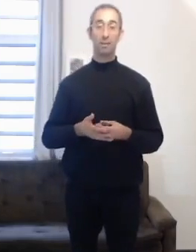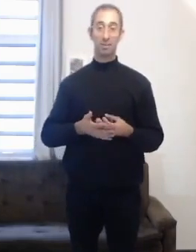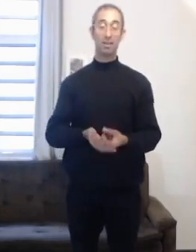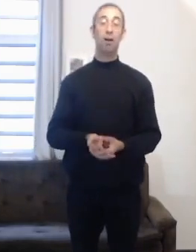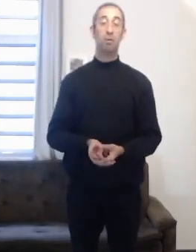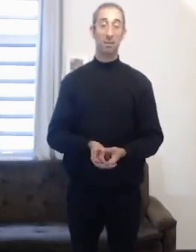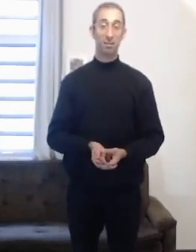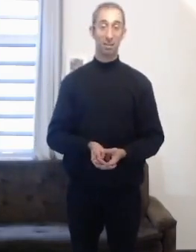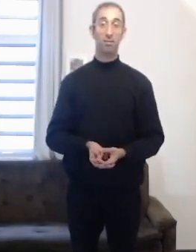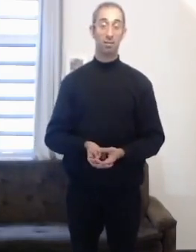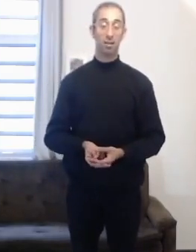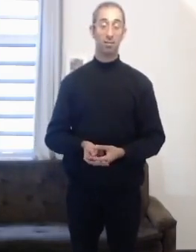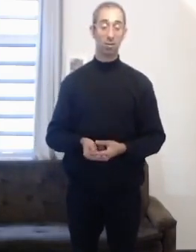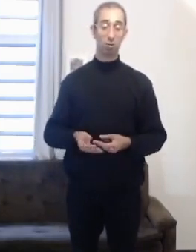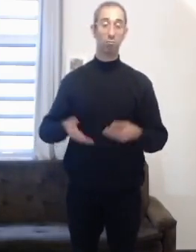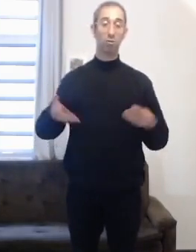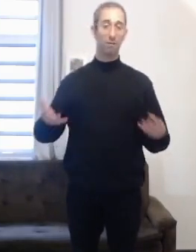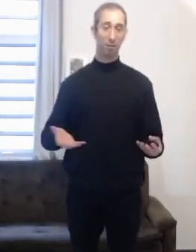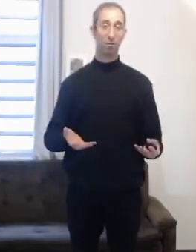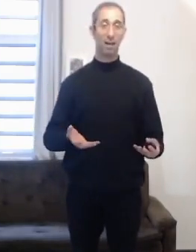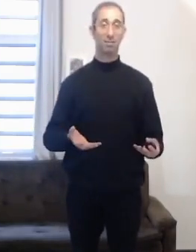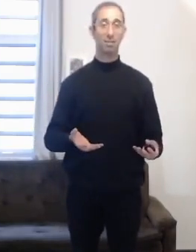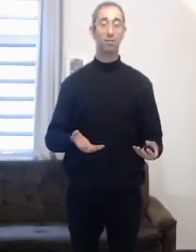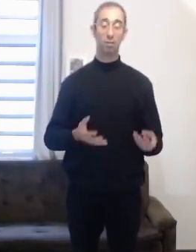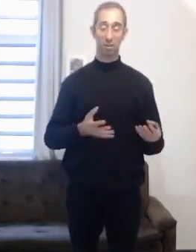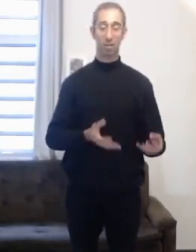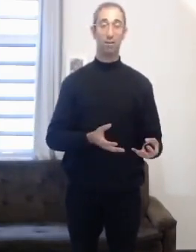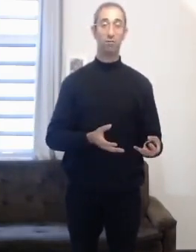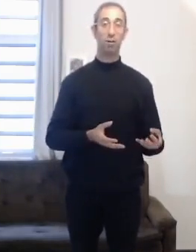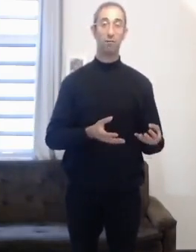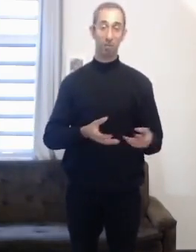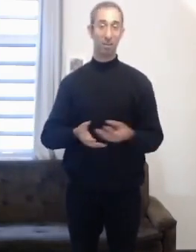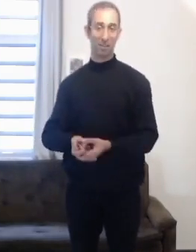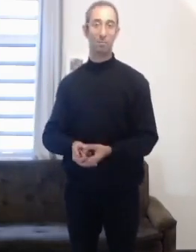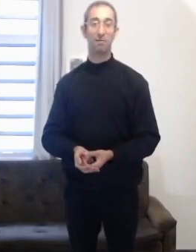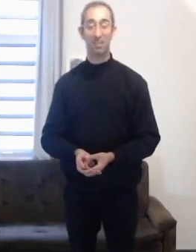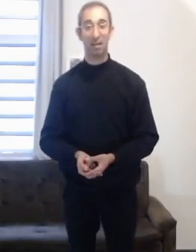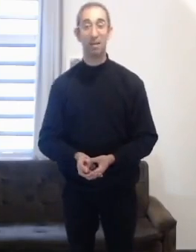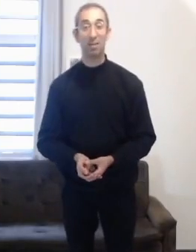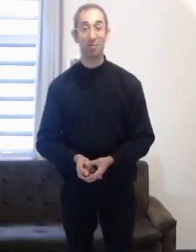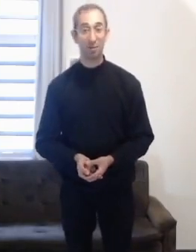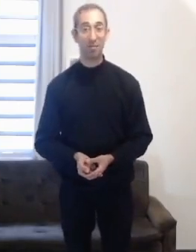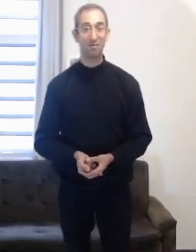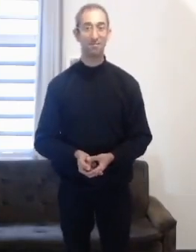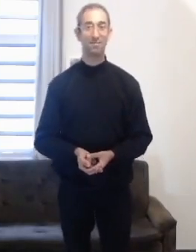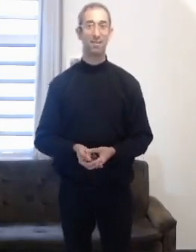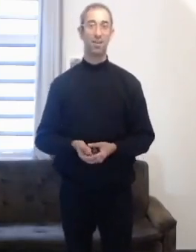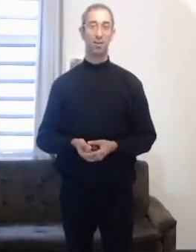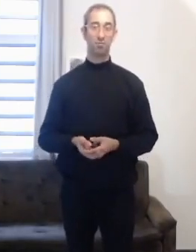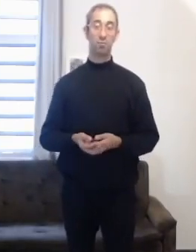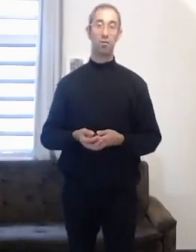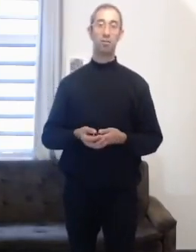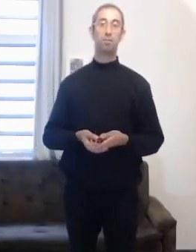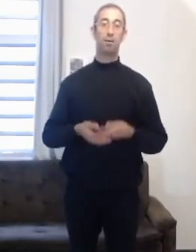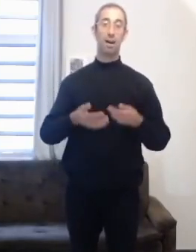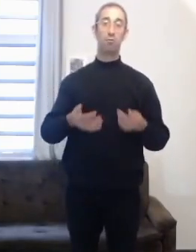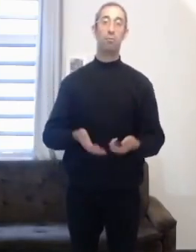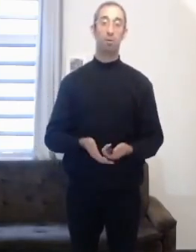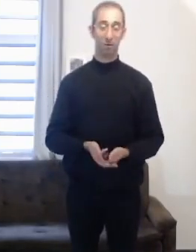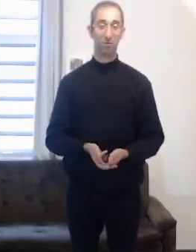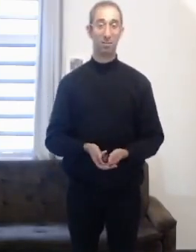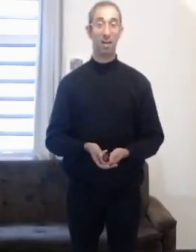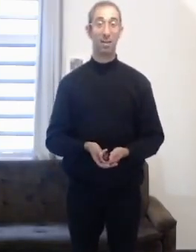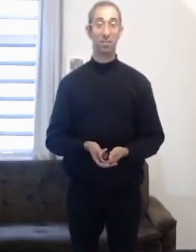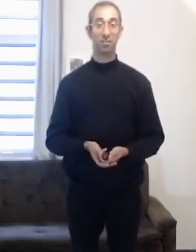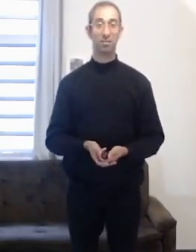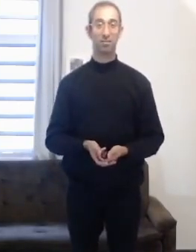um motivo para iniciar uma pesquisa, né? Já que todo mundo está falando que é assim, muita gente está falando, vamos testar para ver se é mesmo, né? Vamos explorar